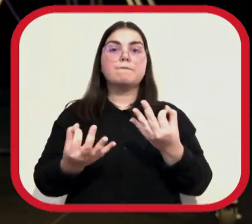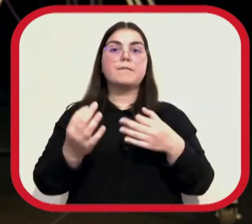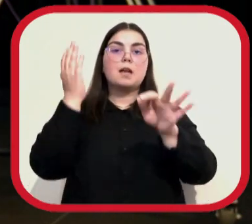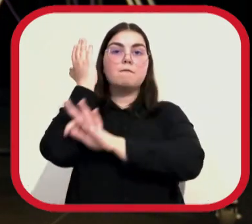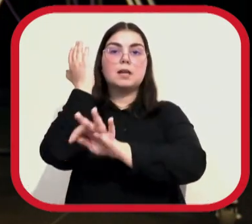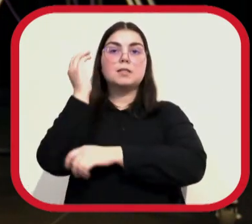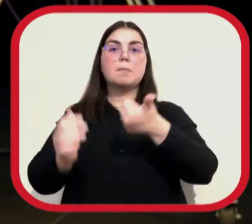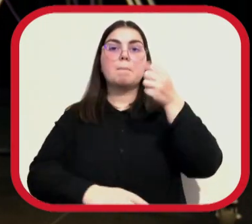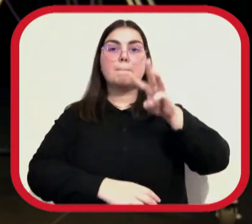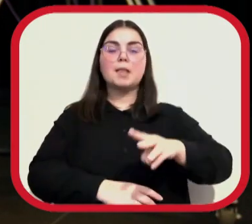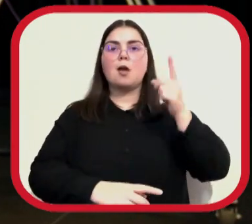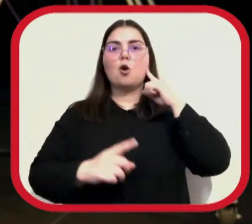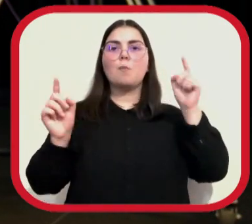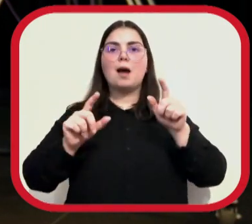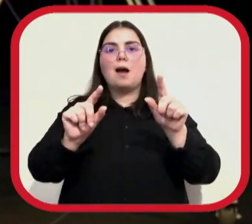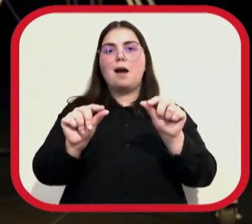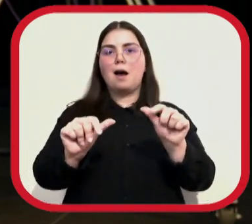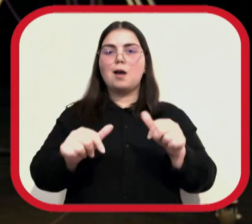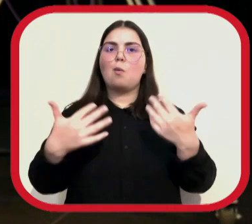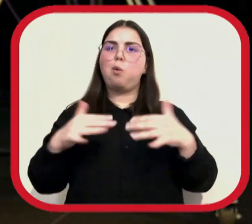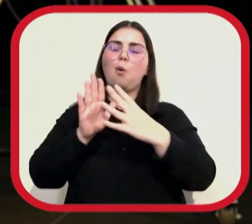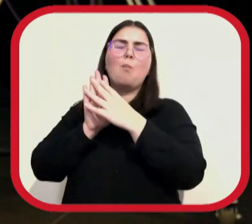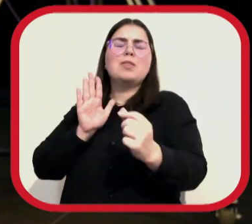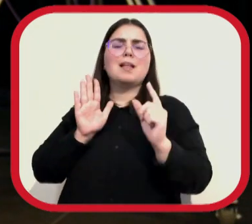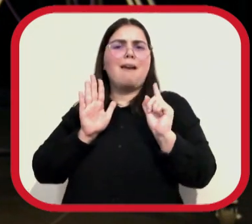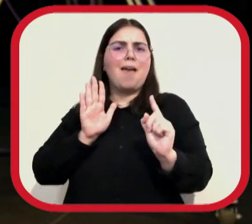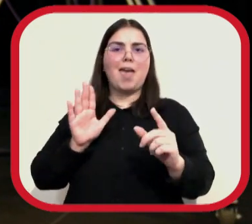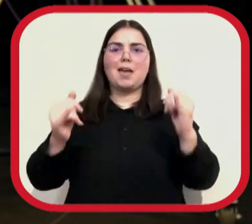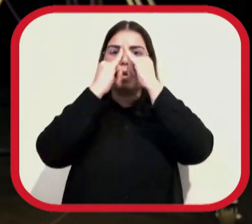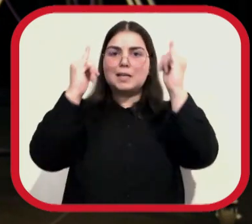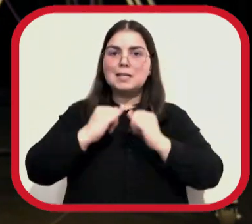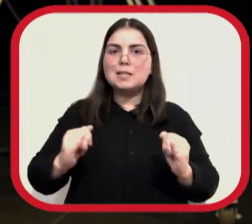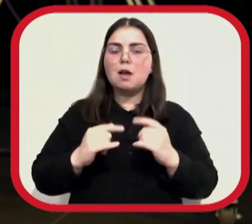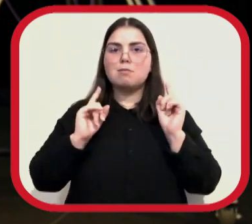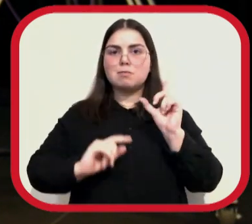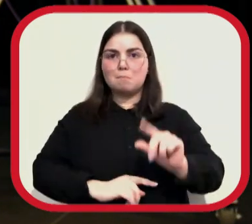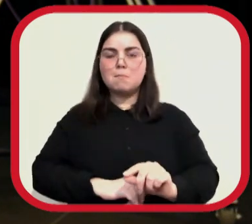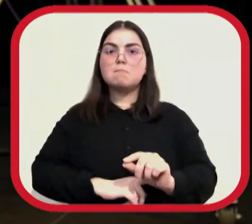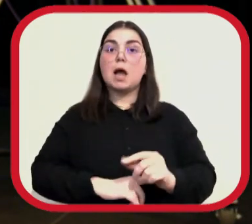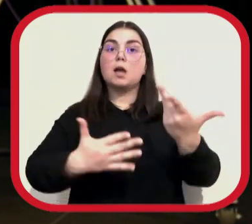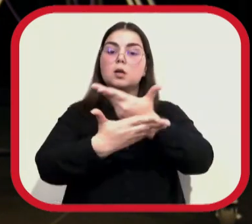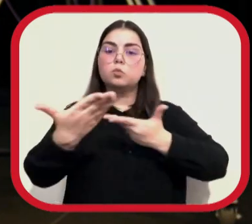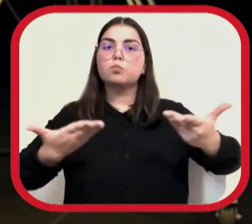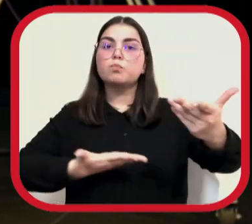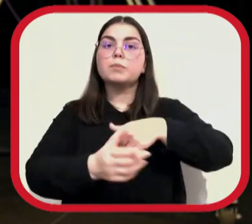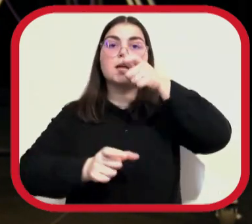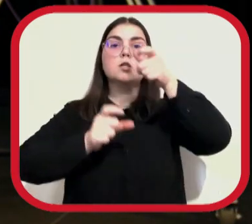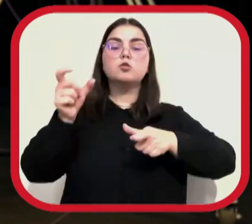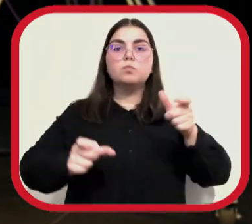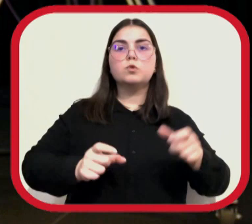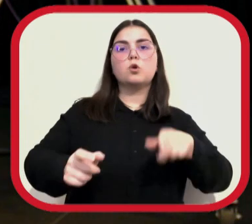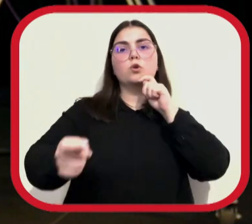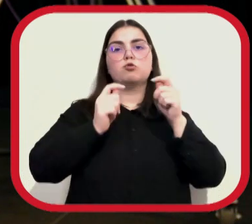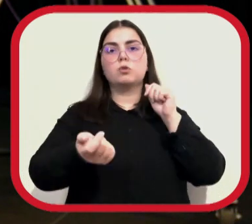de comunicação, a Freguesia de Belém tem uma rádio que é um excelente exemplo, até a nível internacional, da